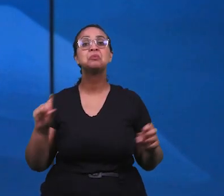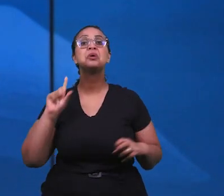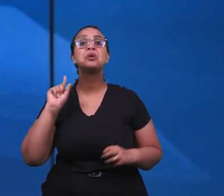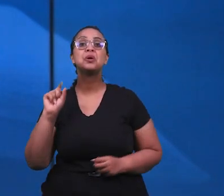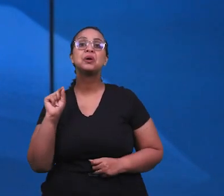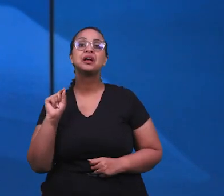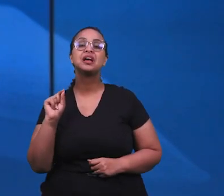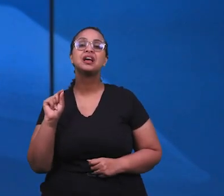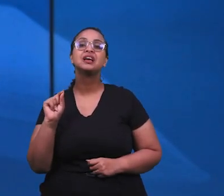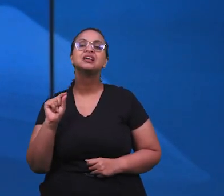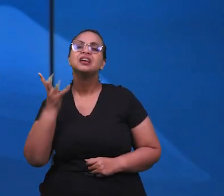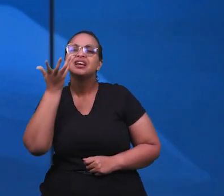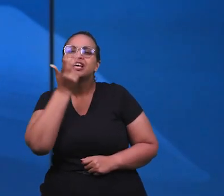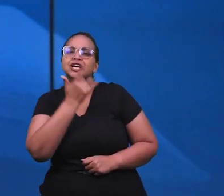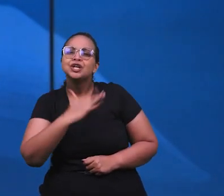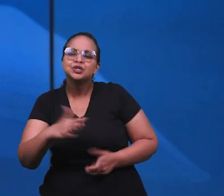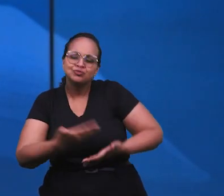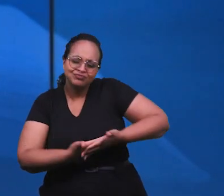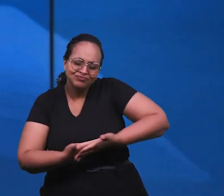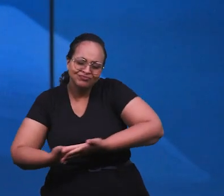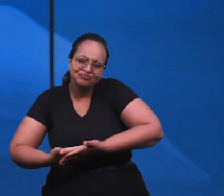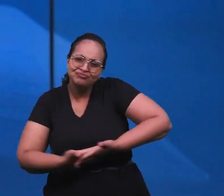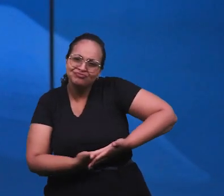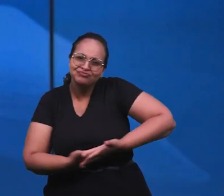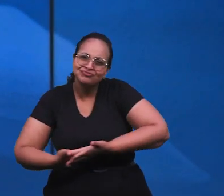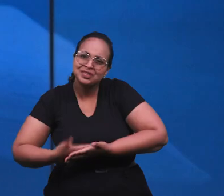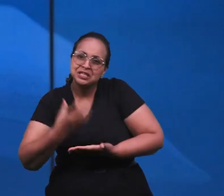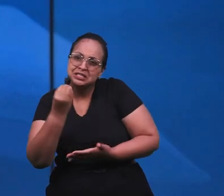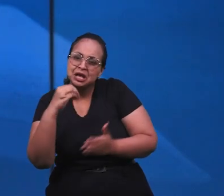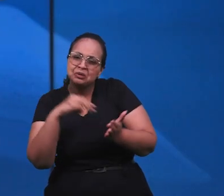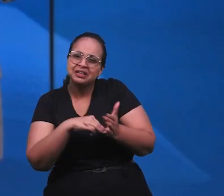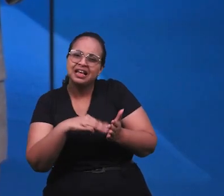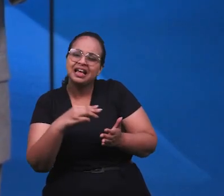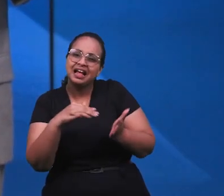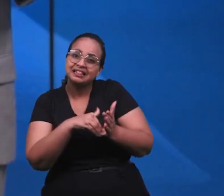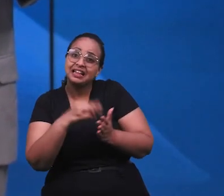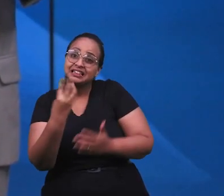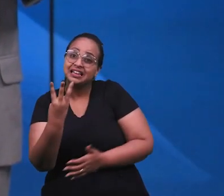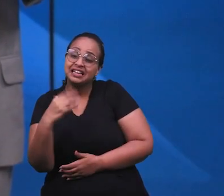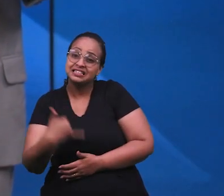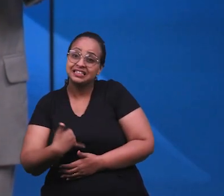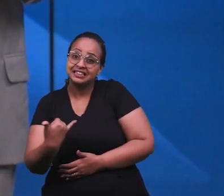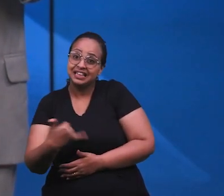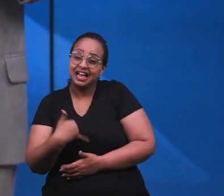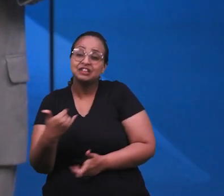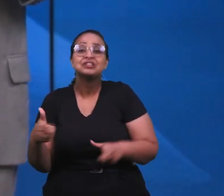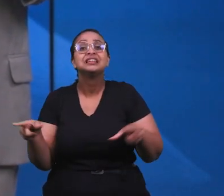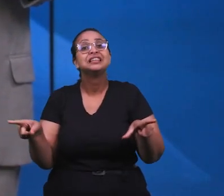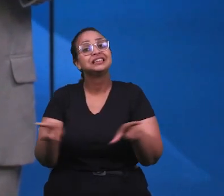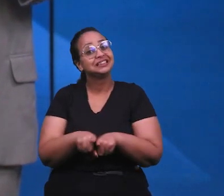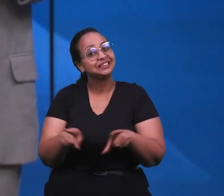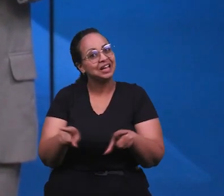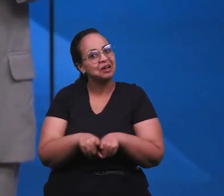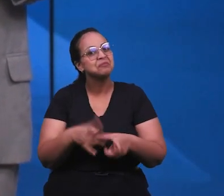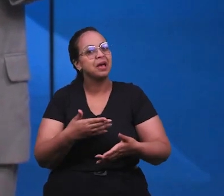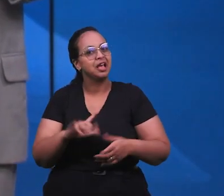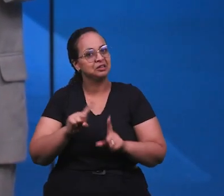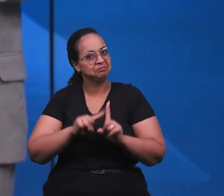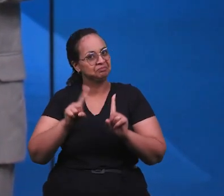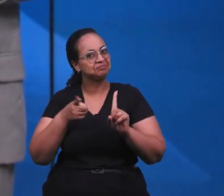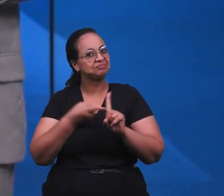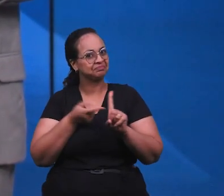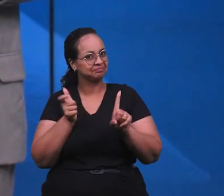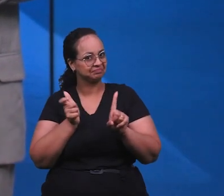nossas crianças da primeira classe da igreja, que é aquela de 0 a 3 anos de idade e que também inclui as